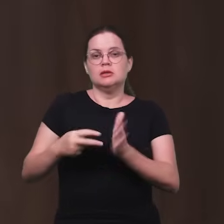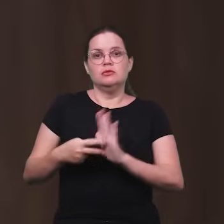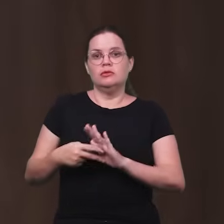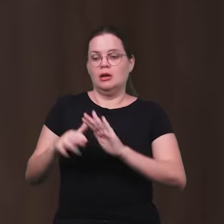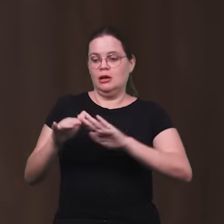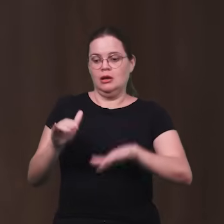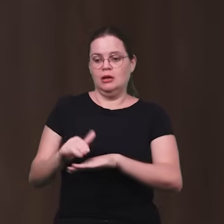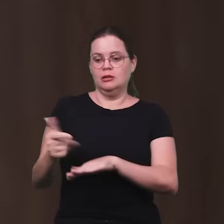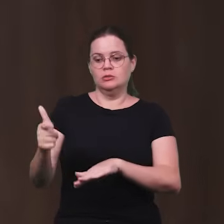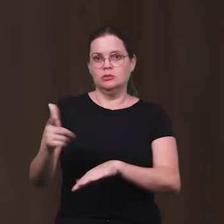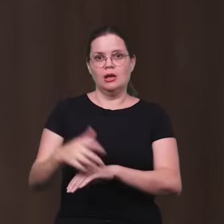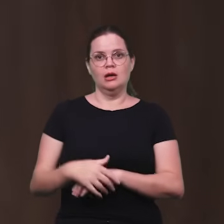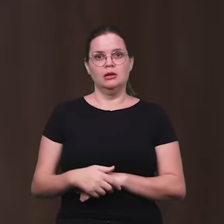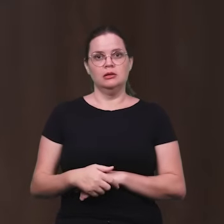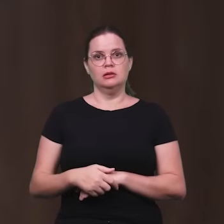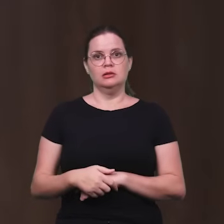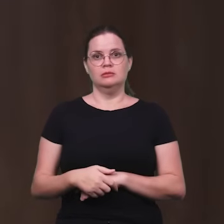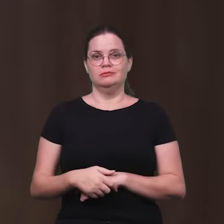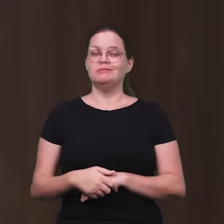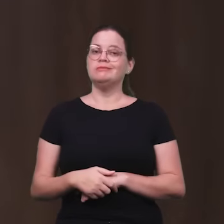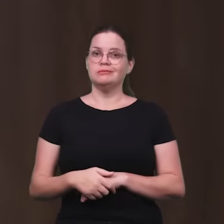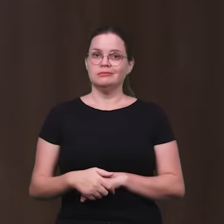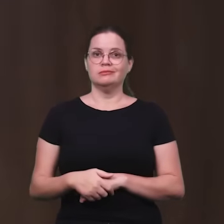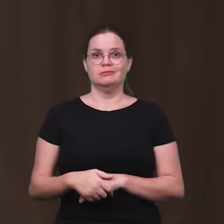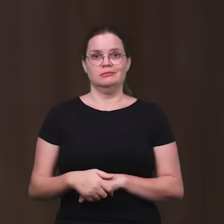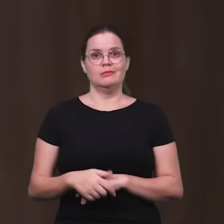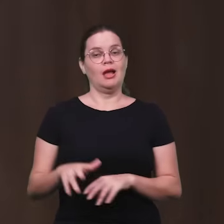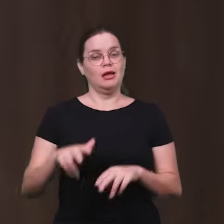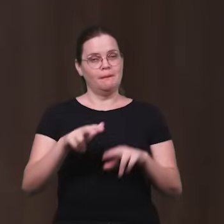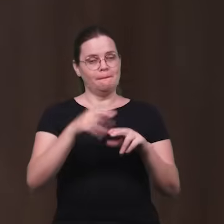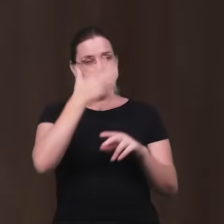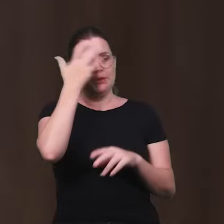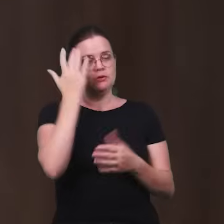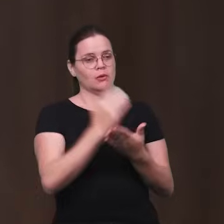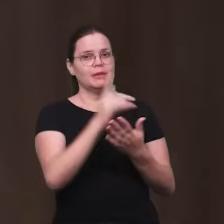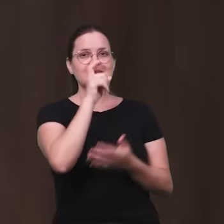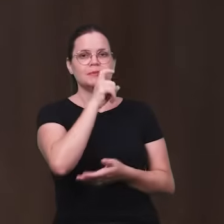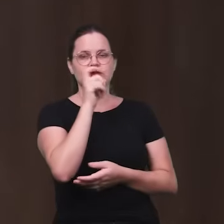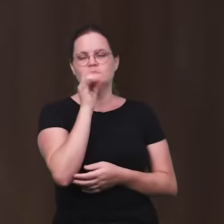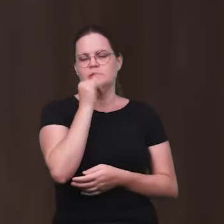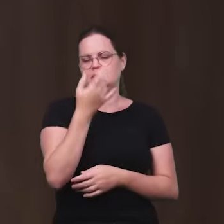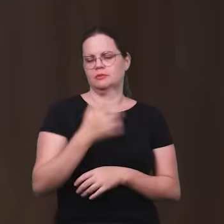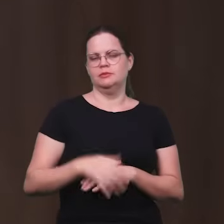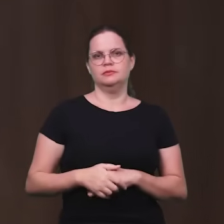humildade, que leva a pessoa a mentir. Então é ruim citar exemplos, porque são tantas